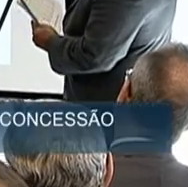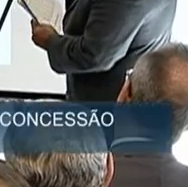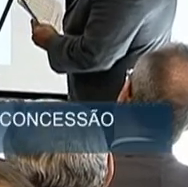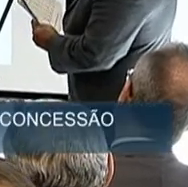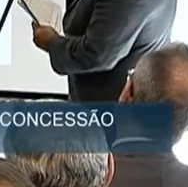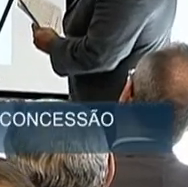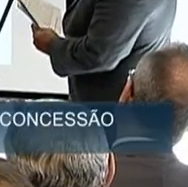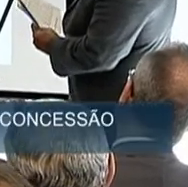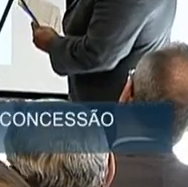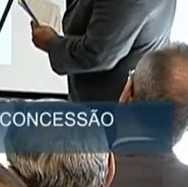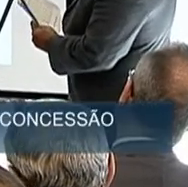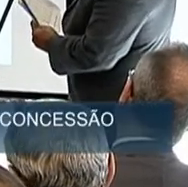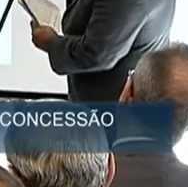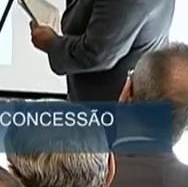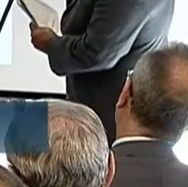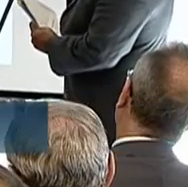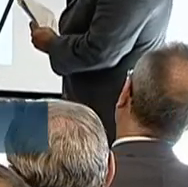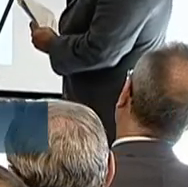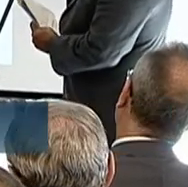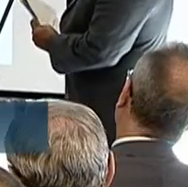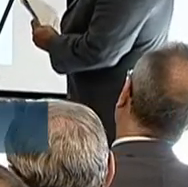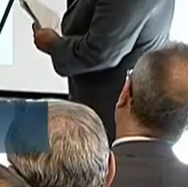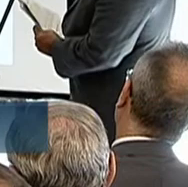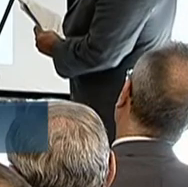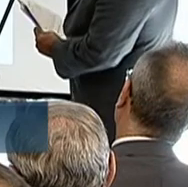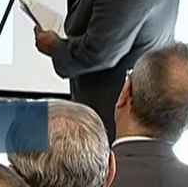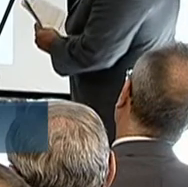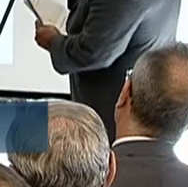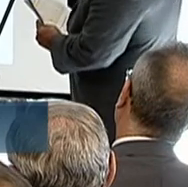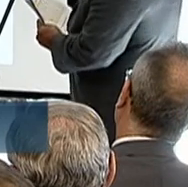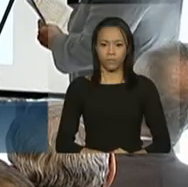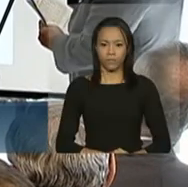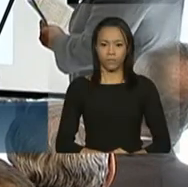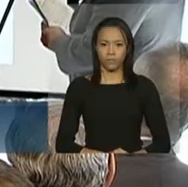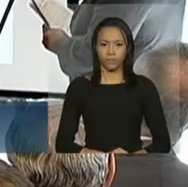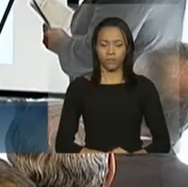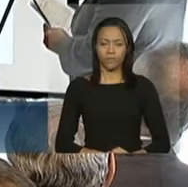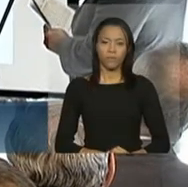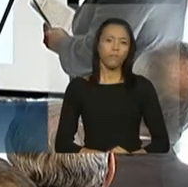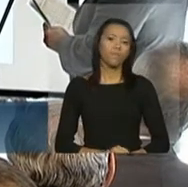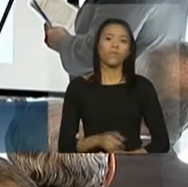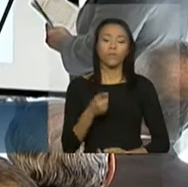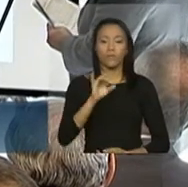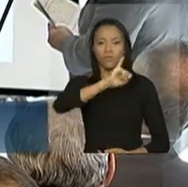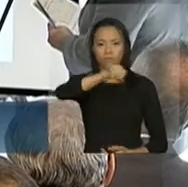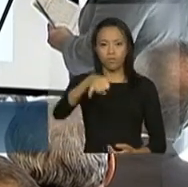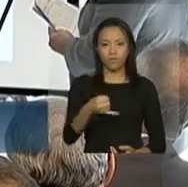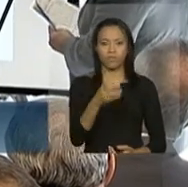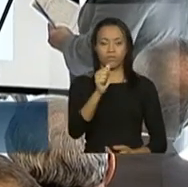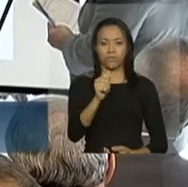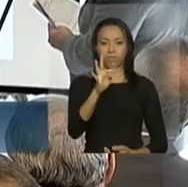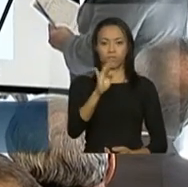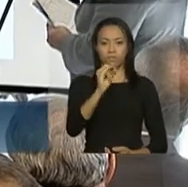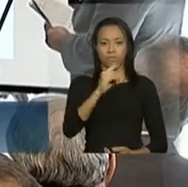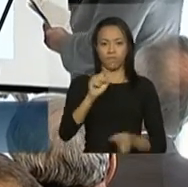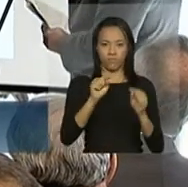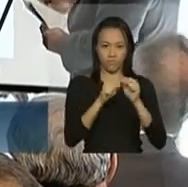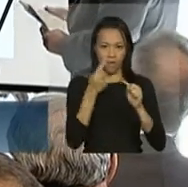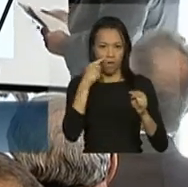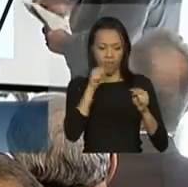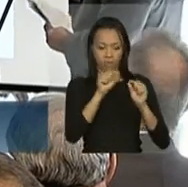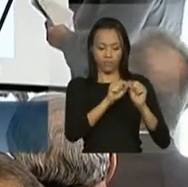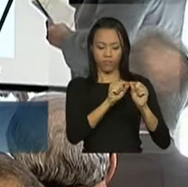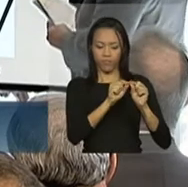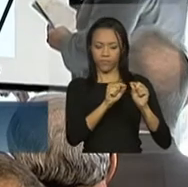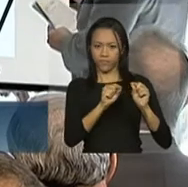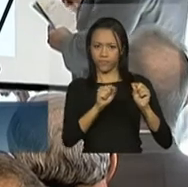concessão de Rondonópolis até Sinop. Seria trazer de Sinop para Jataí, agregando esse trecho que está hoje